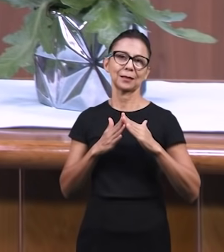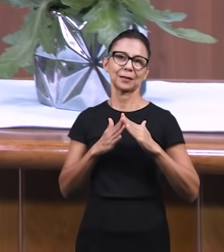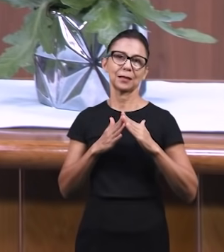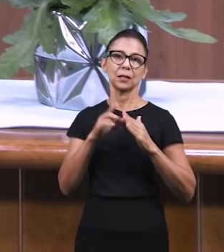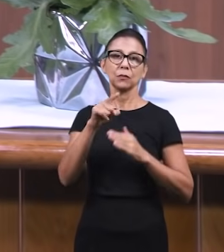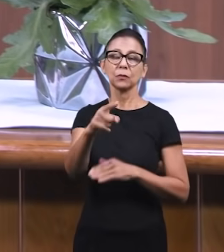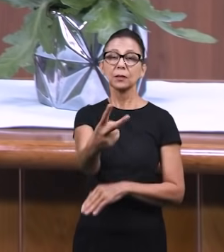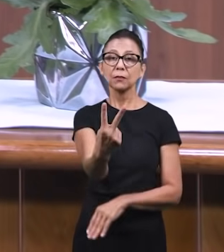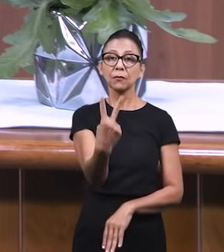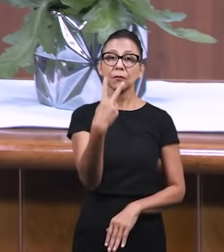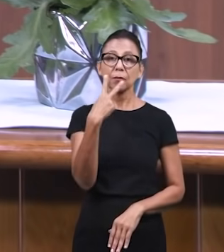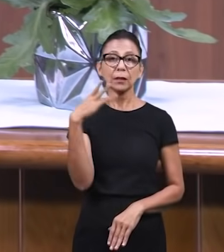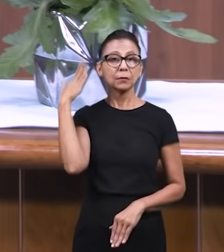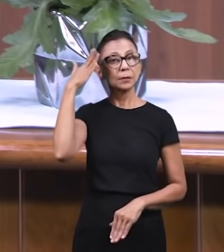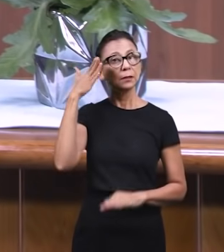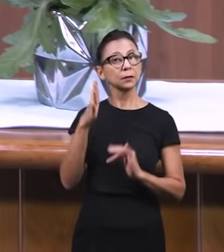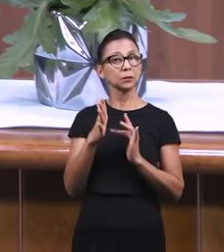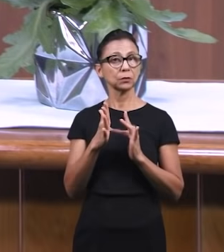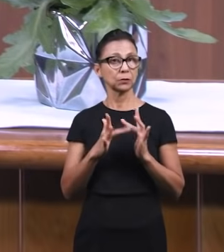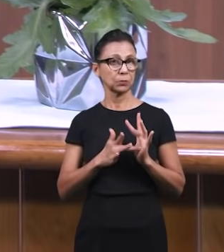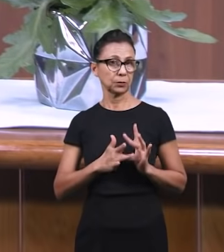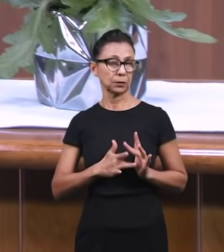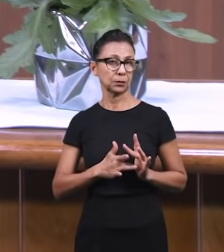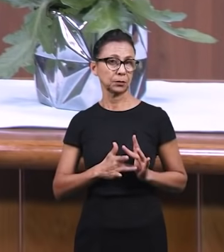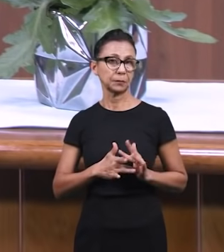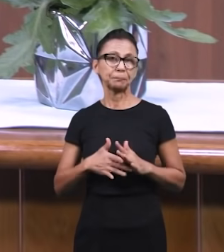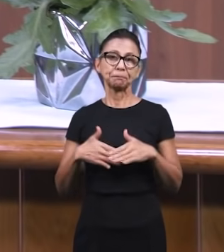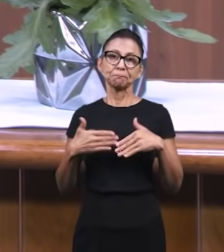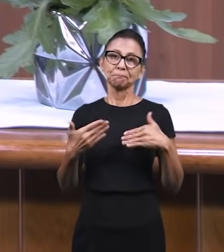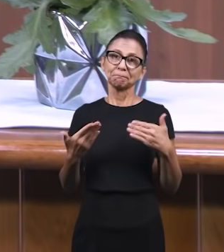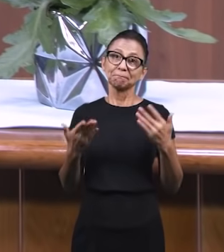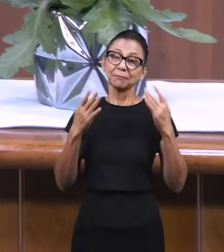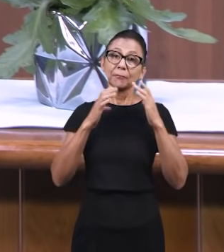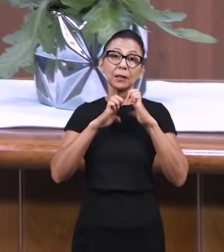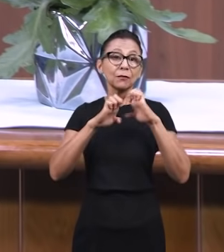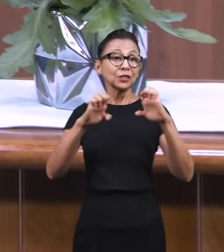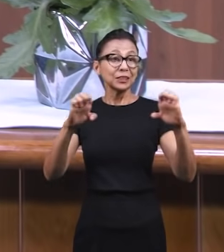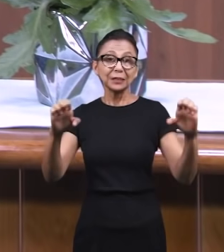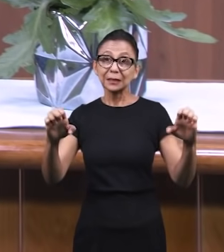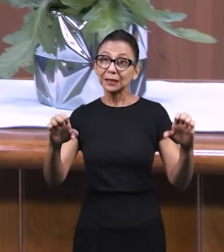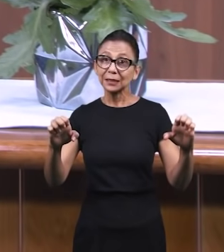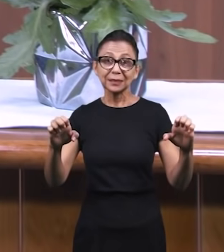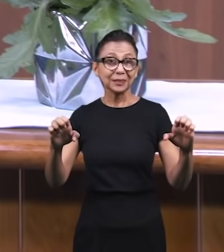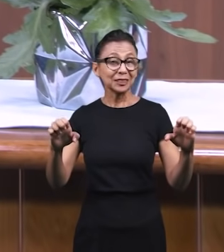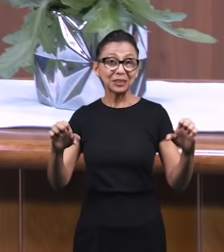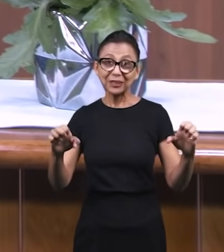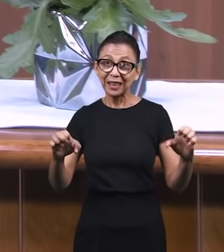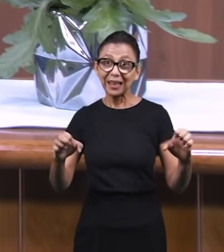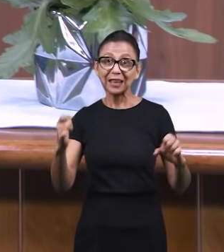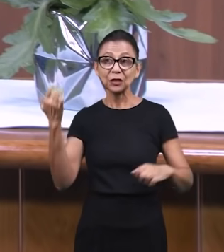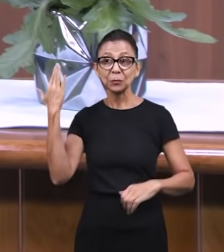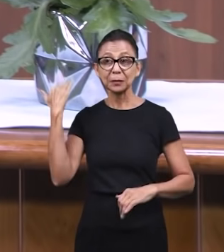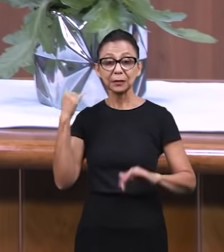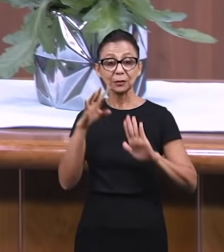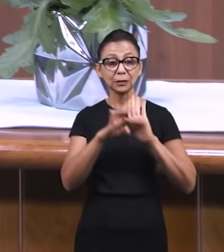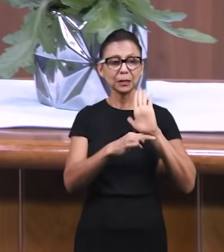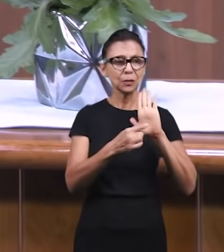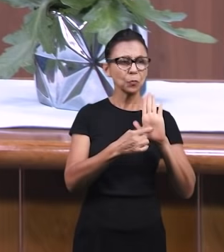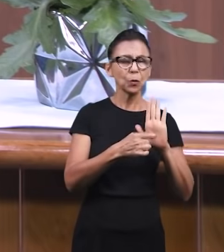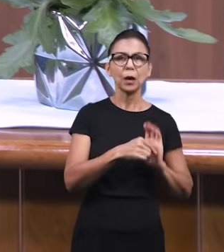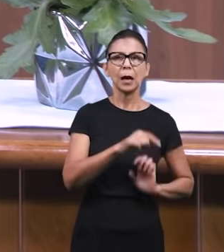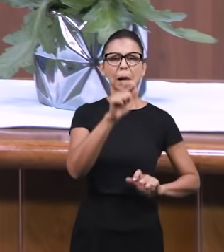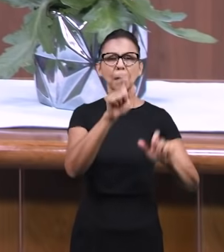de Jesus. Então a evangelização aconteceu. Soube-se que Jesus, soube-se como? As pessoas estavam